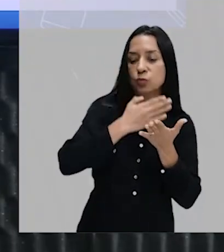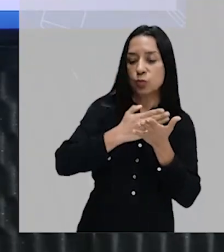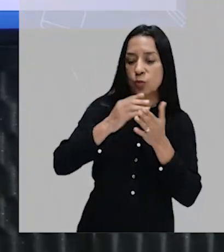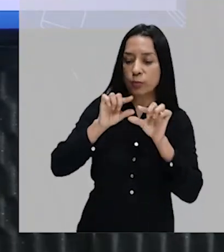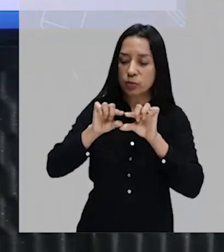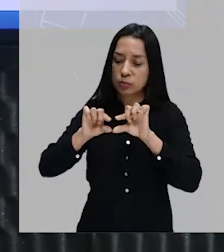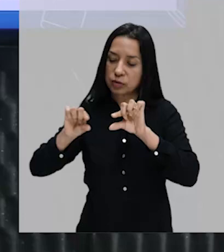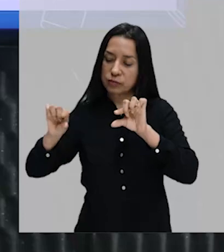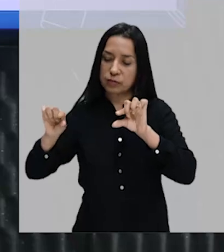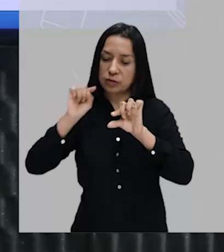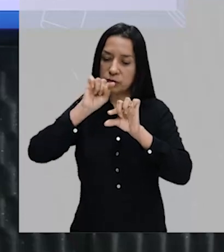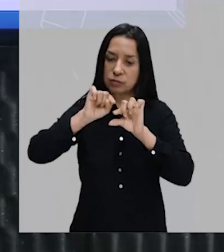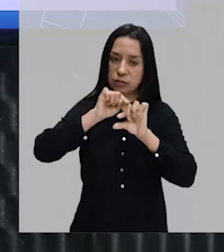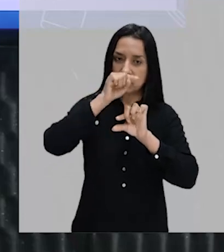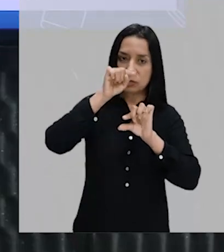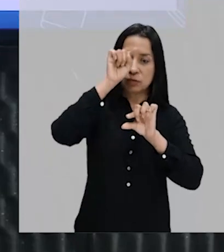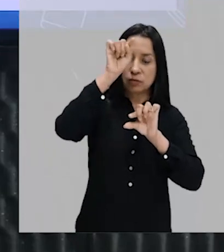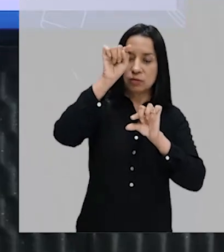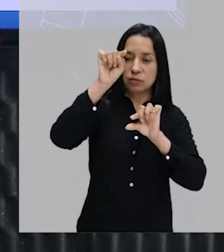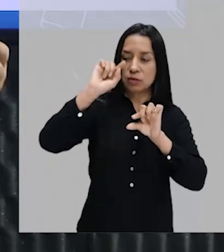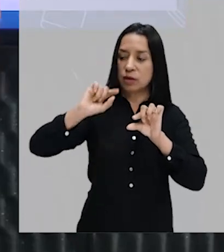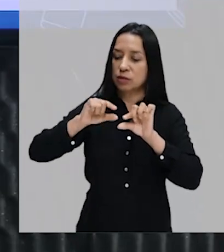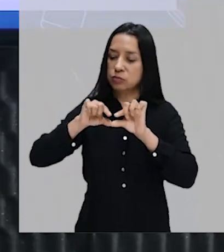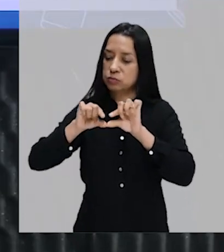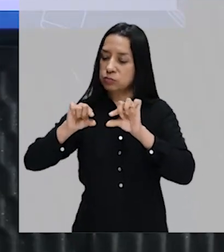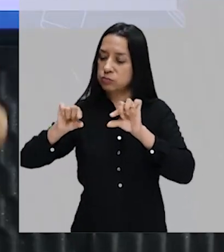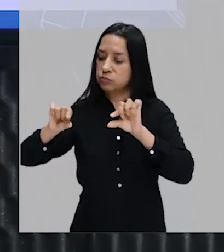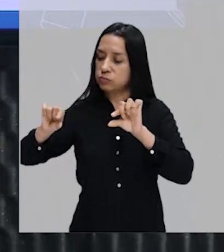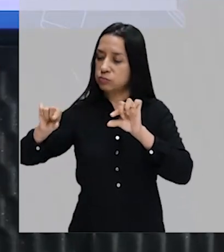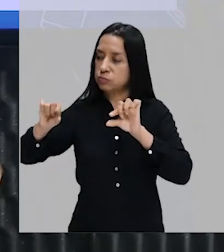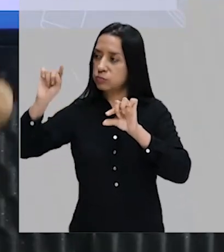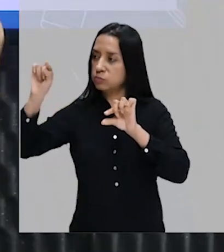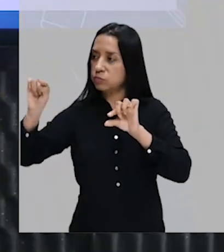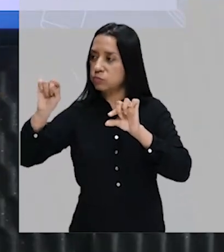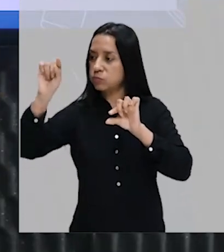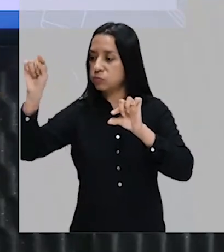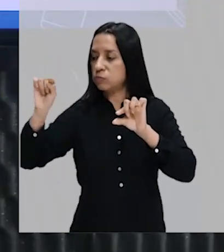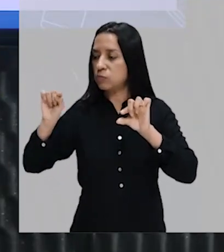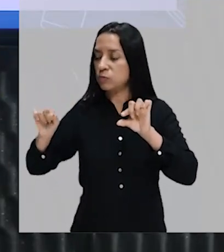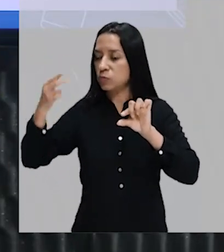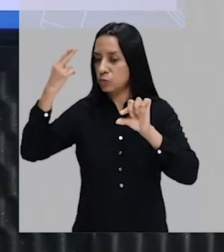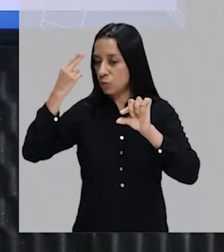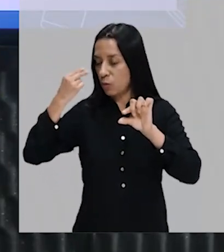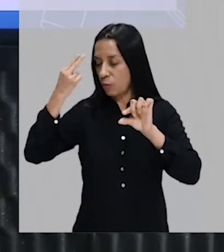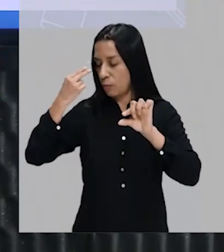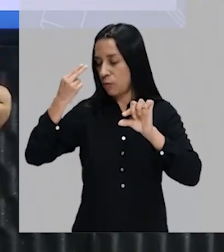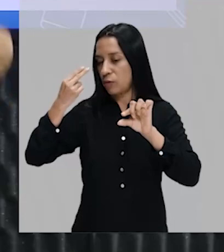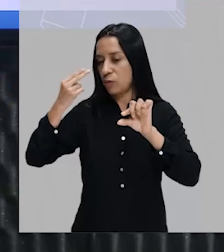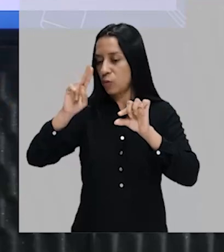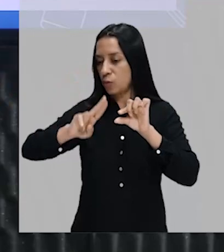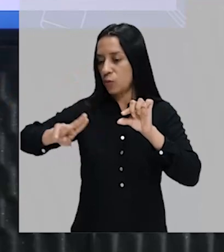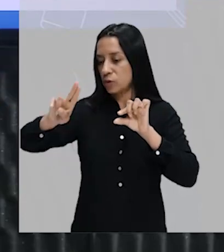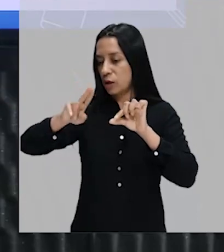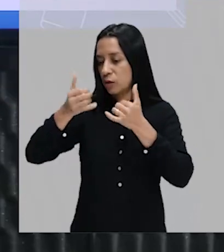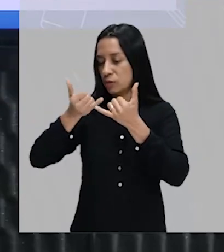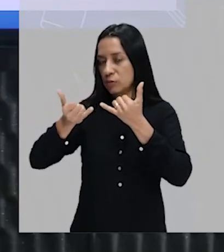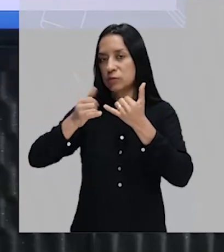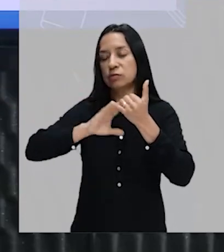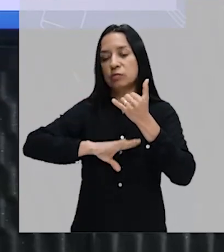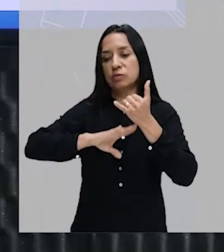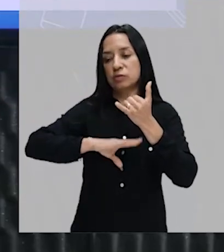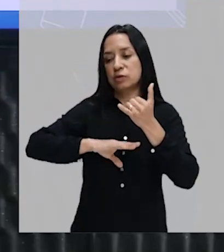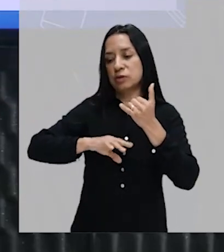oração e a interrogação normal, né, no seu formato correto, normal, utilizado na língua portuguesa,